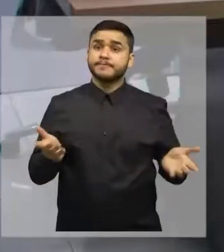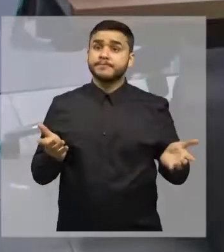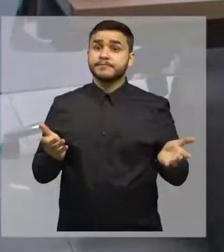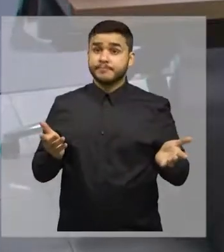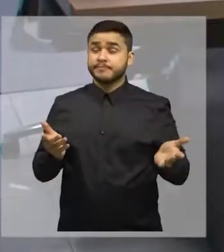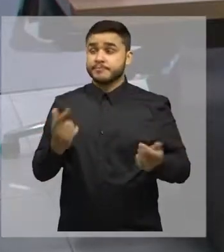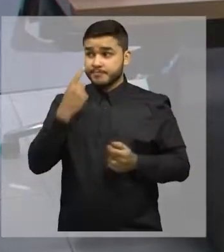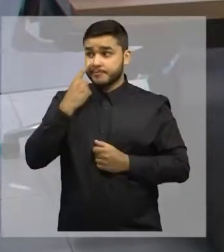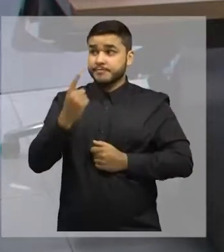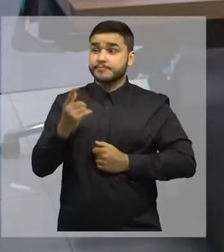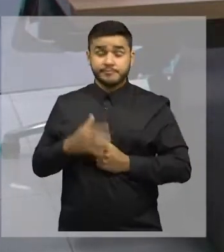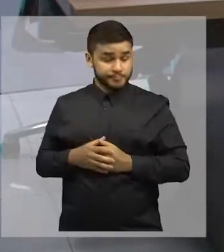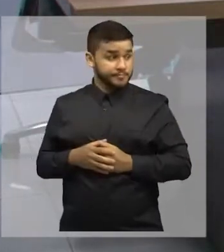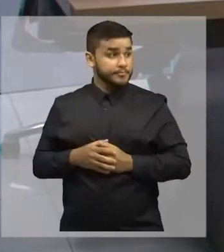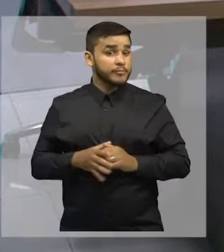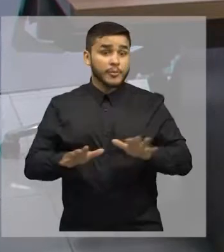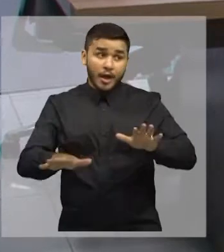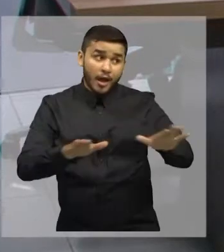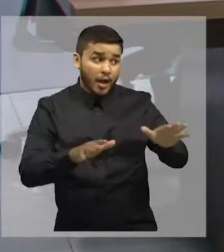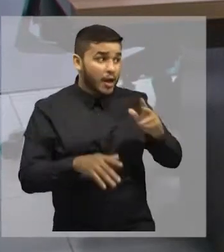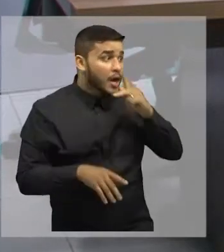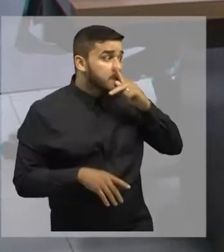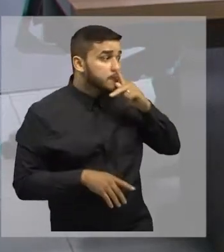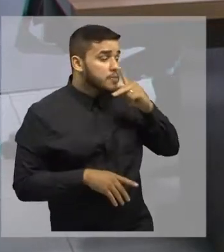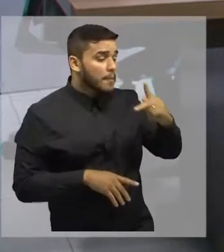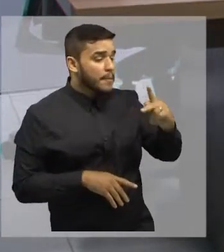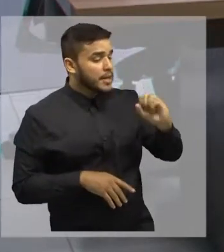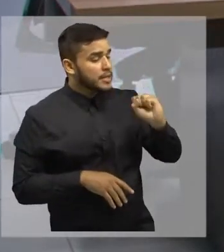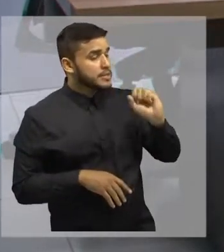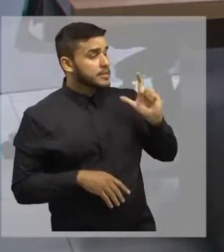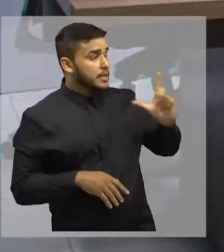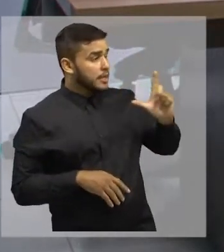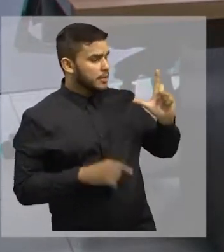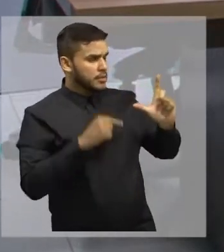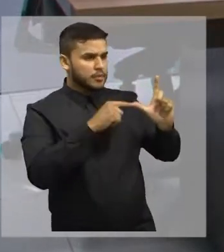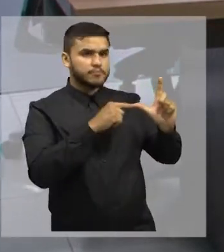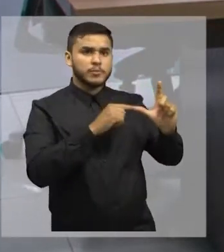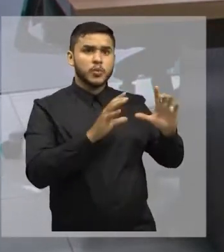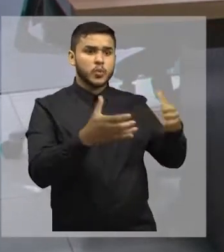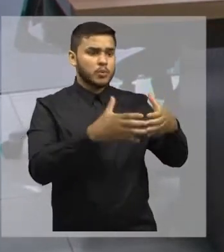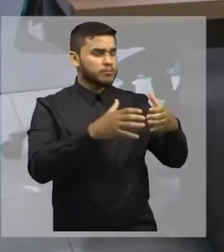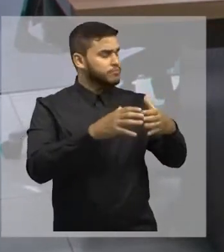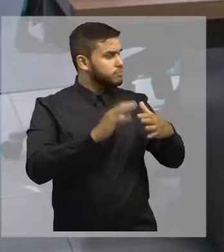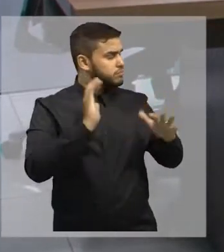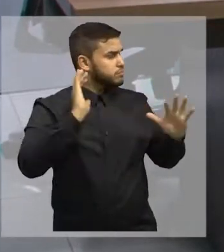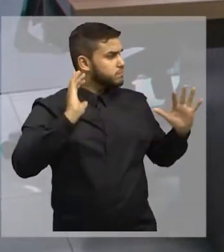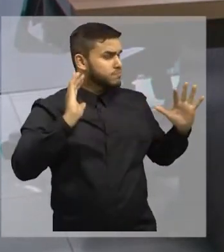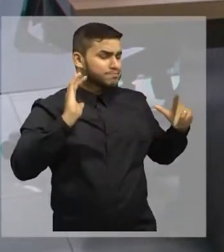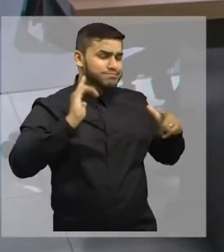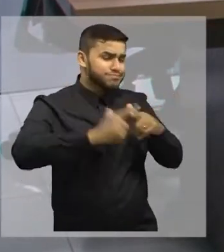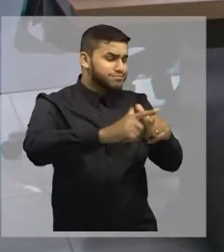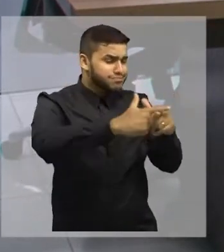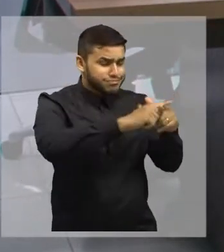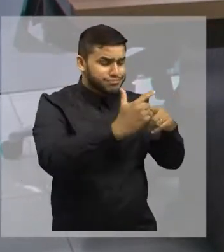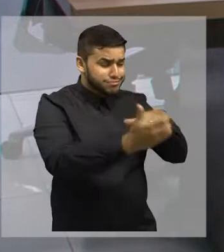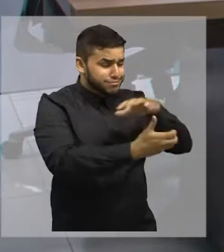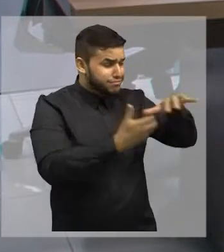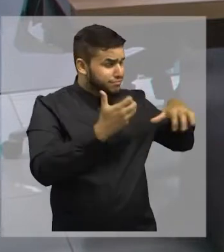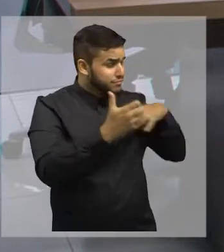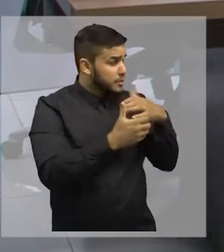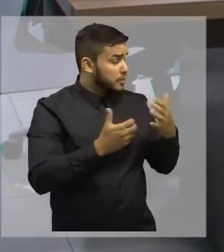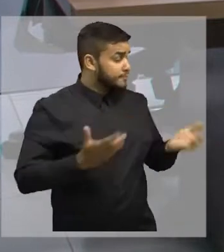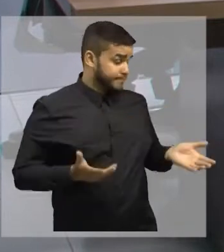PSL, né? A gente não falou nem do PSL, do Partido do Presidente. Então, como a gente vai ter o fazer político que